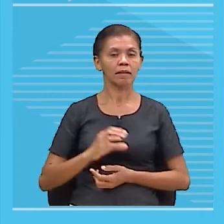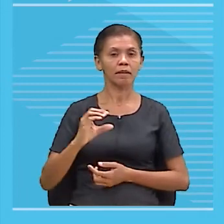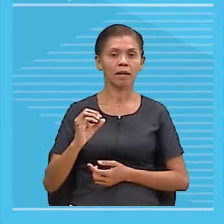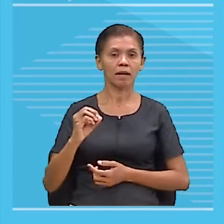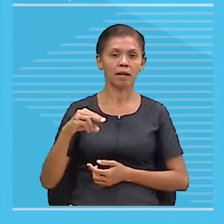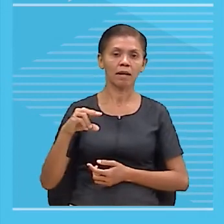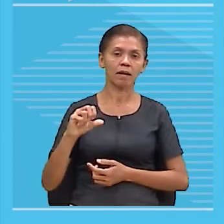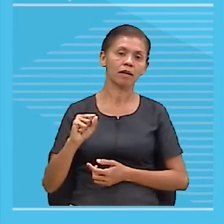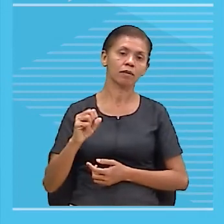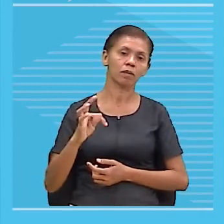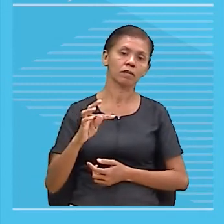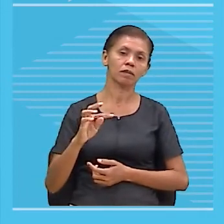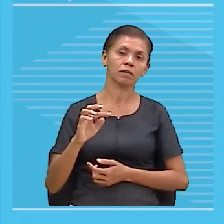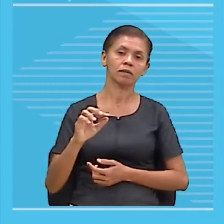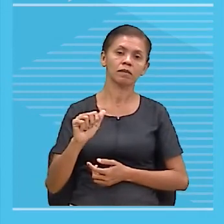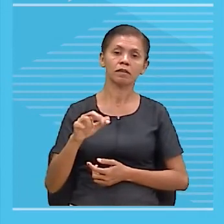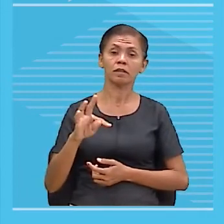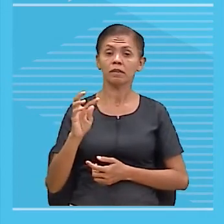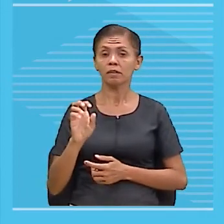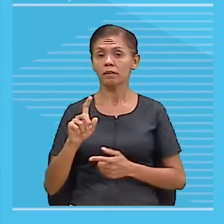que estar em farad por metro.